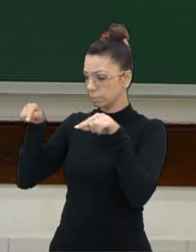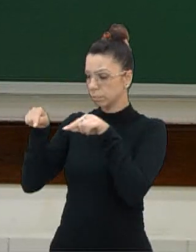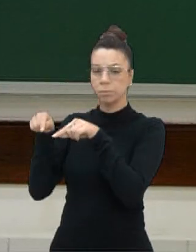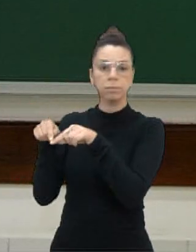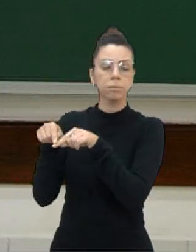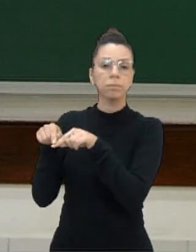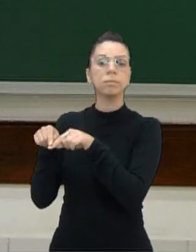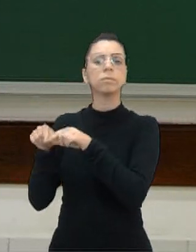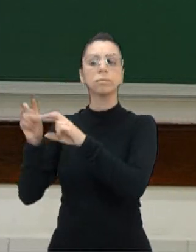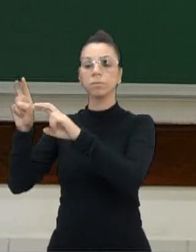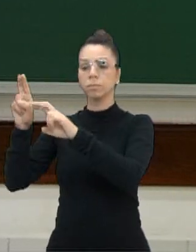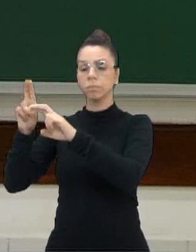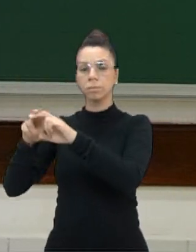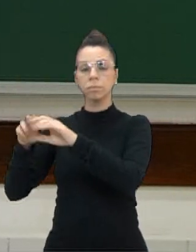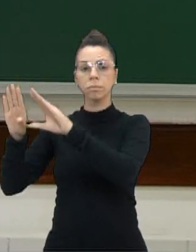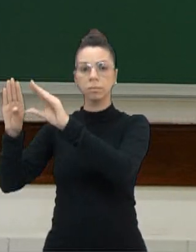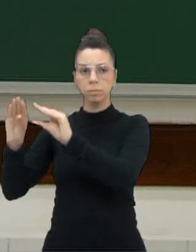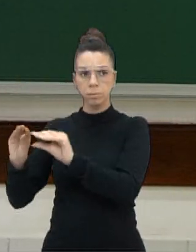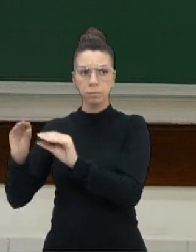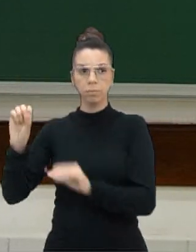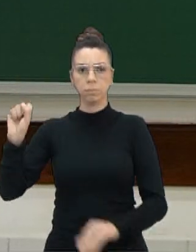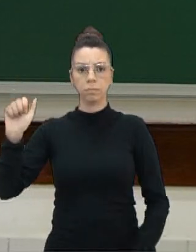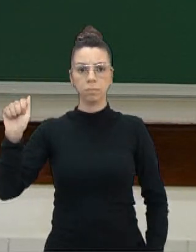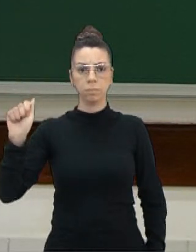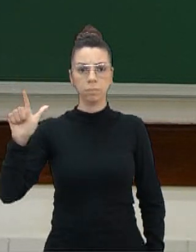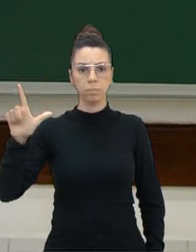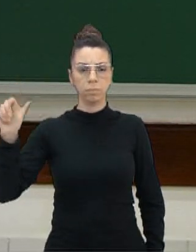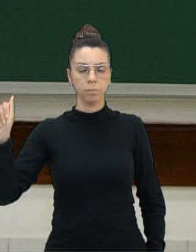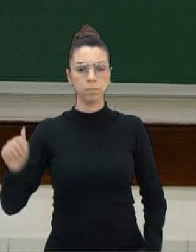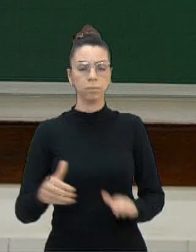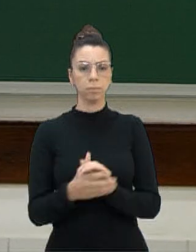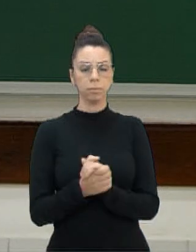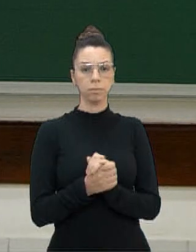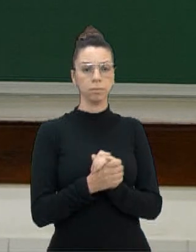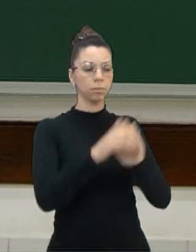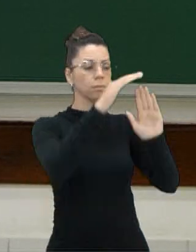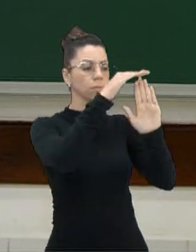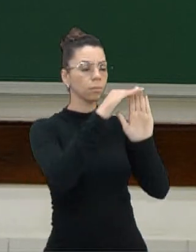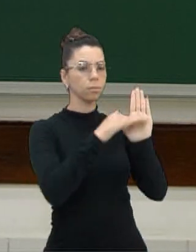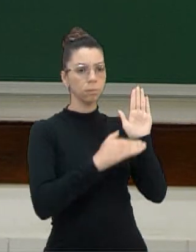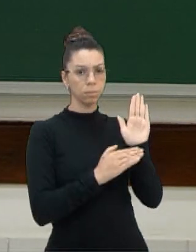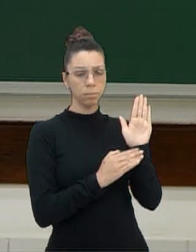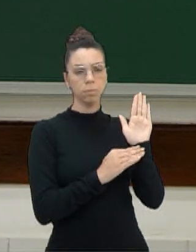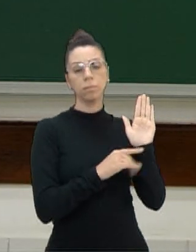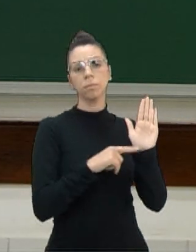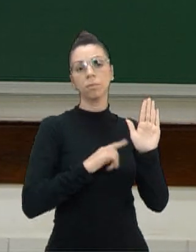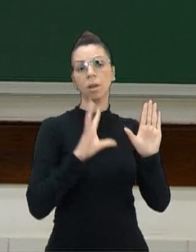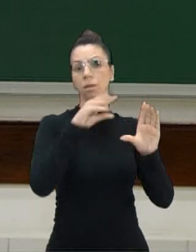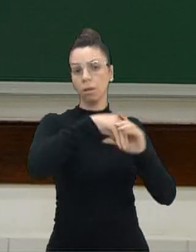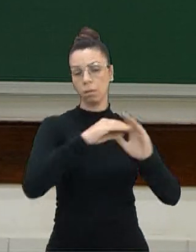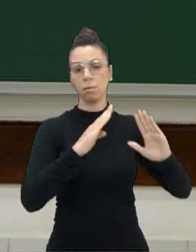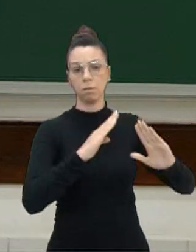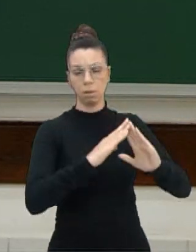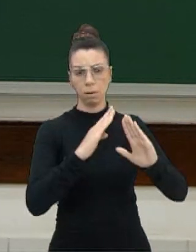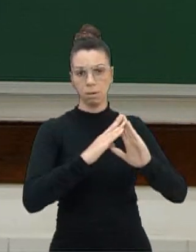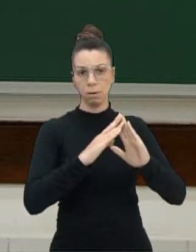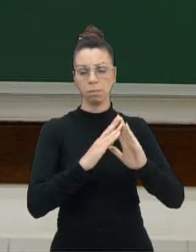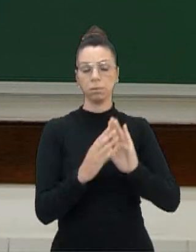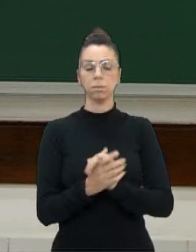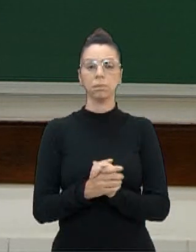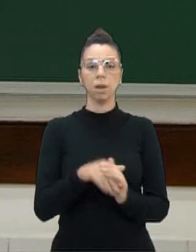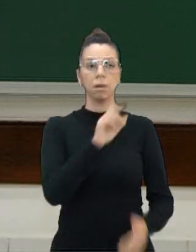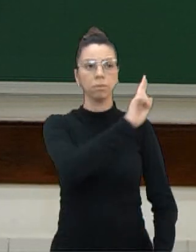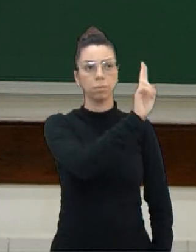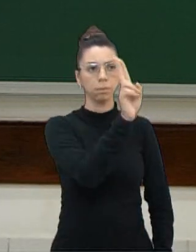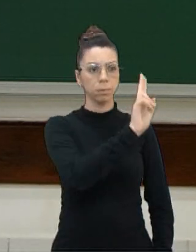dos Pica-Piedra, mas não tem problema. Então o professor procurou trazer alguns elementos que são correntes nas nossas casas. Aí você já vai saber nomeá-los